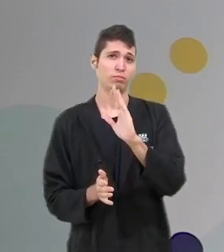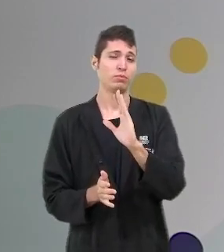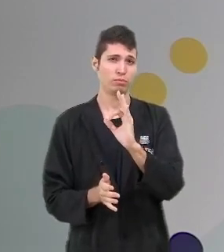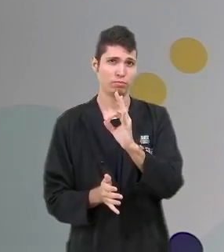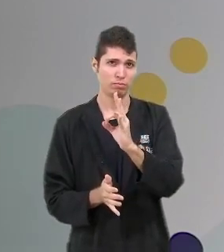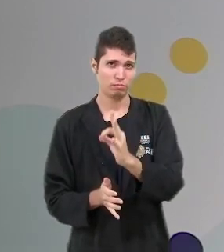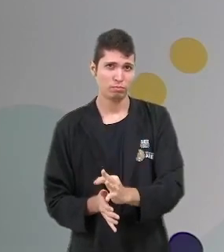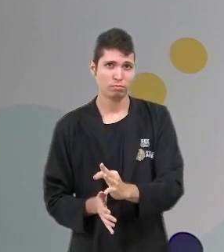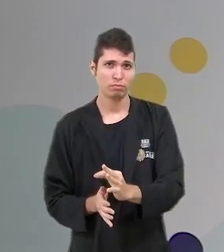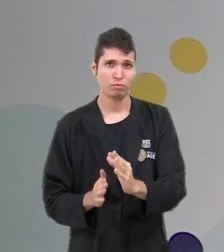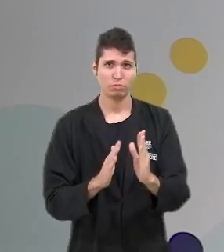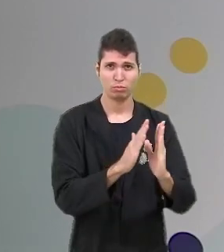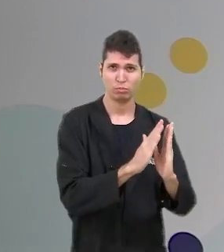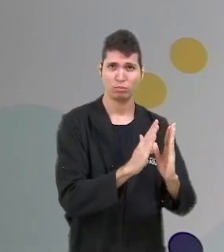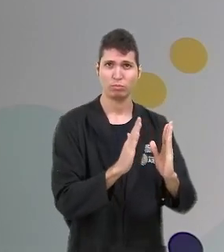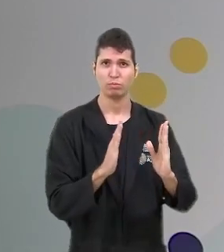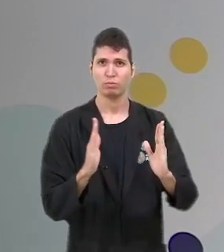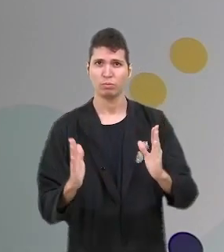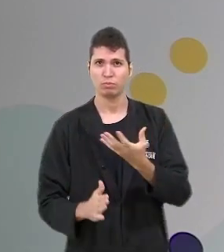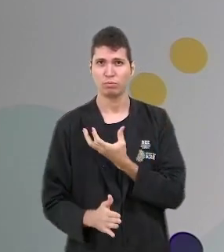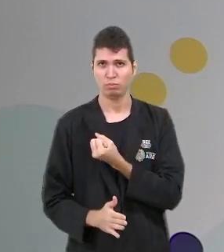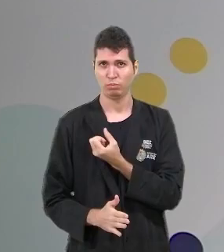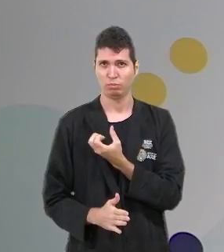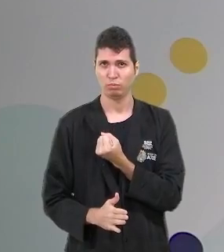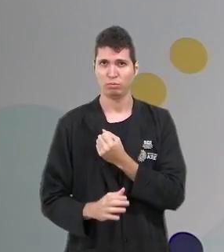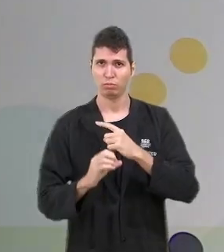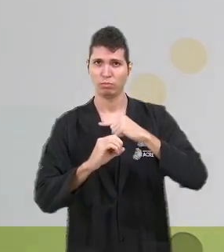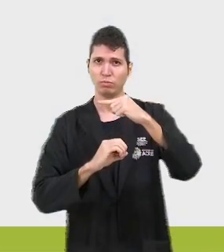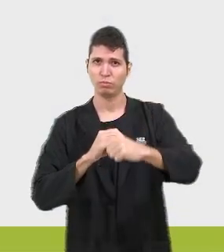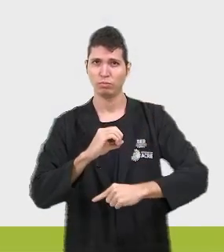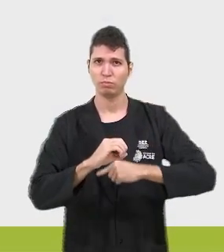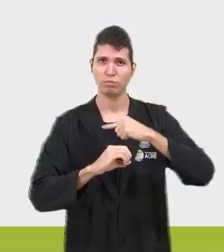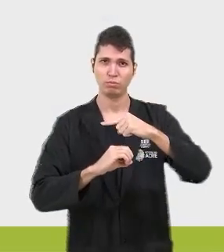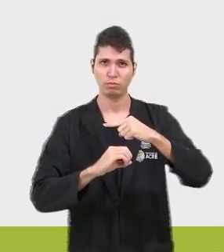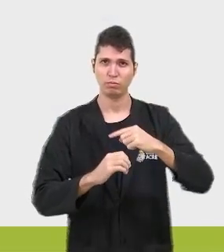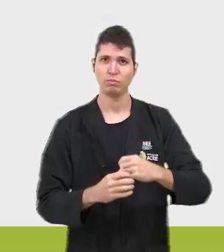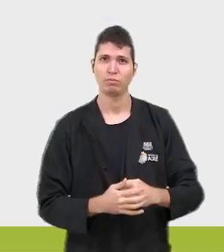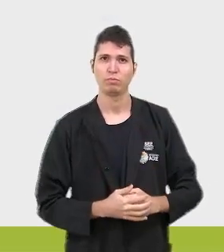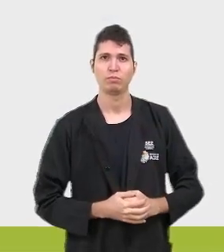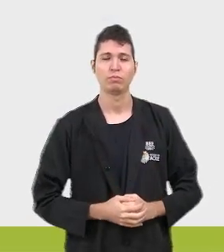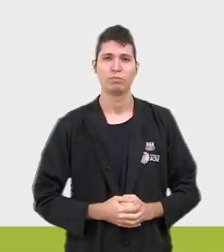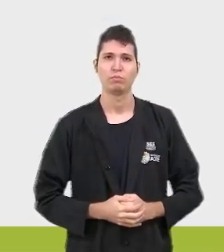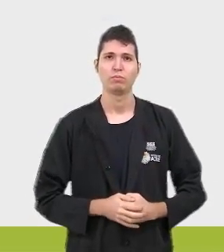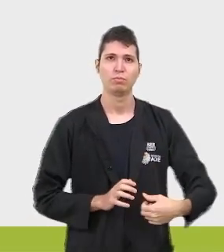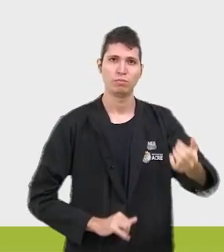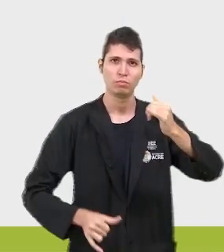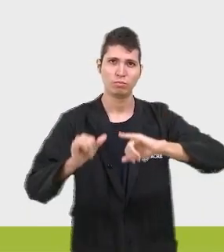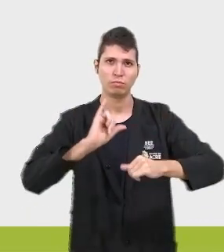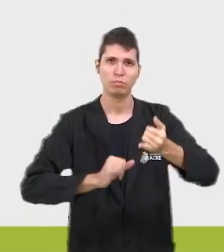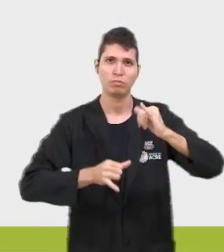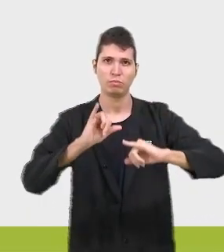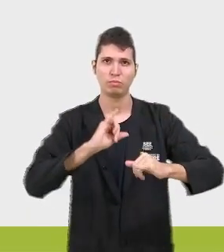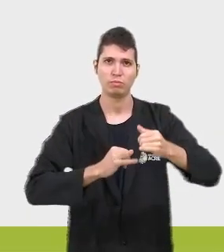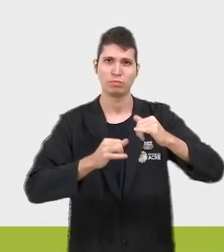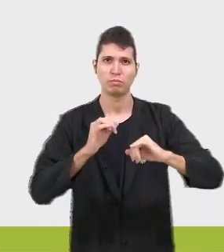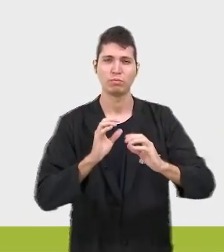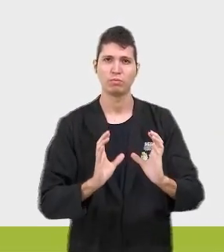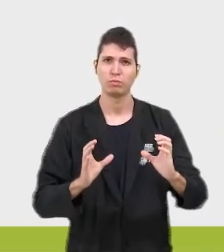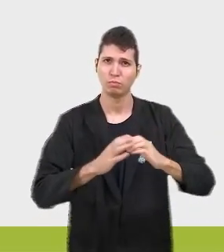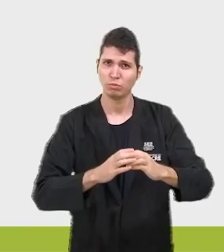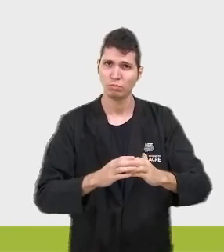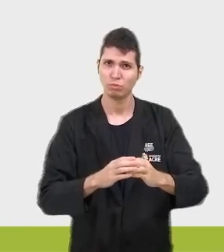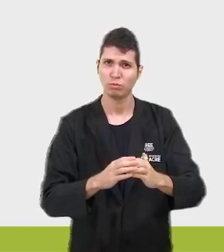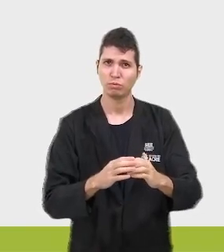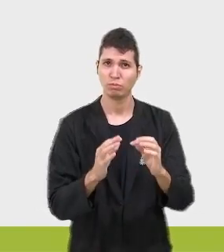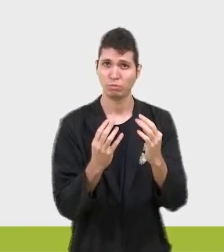correta era a ordem crescente de número atômico. Os elementos que estão na mesma família ou